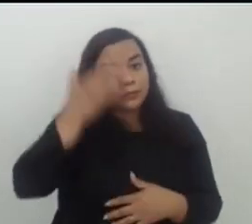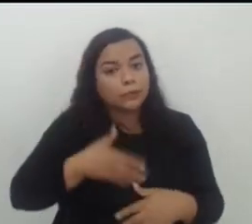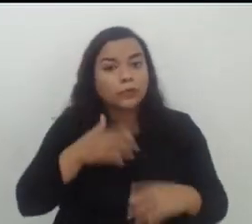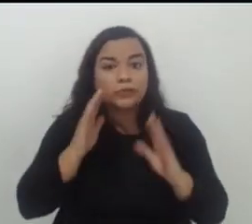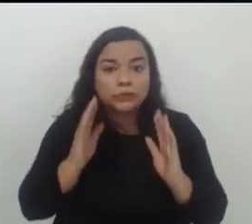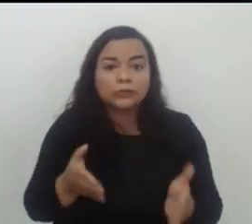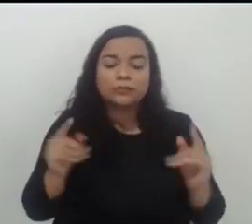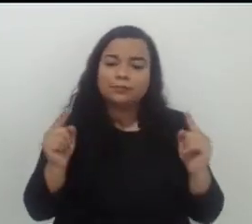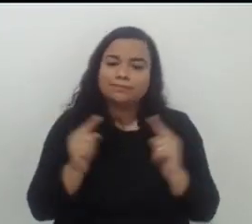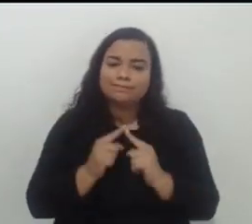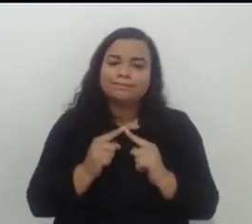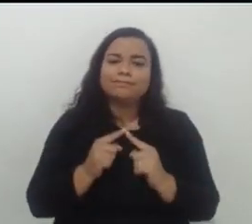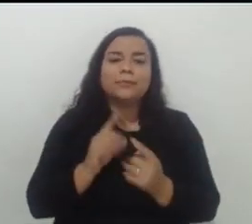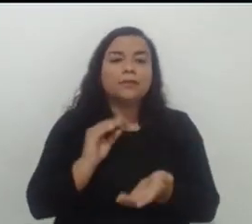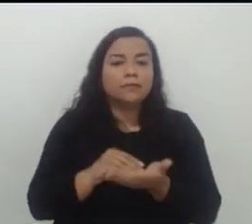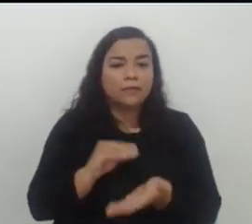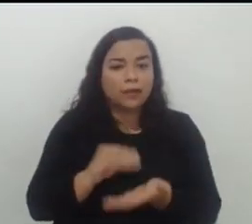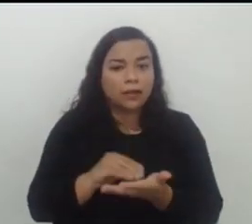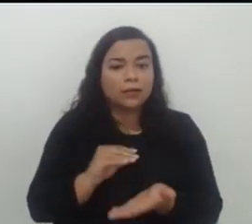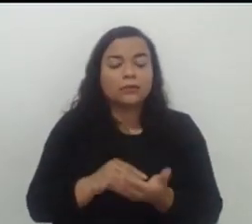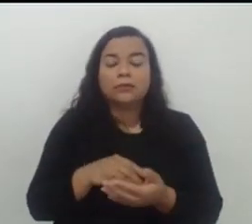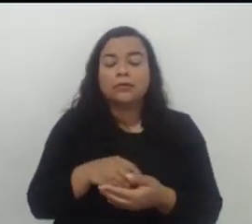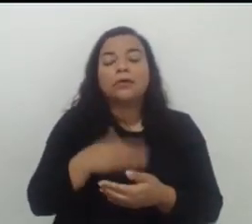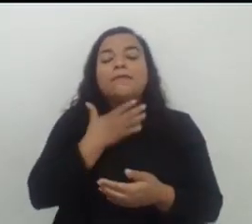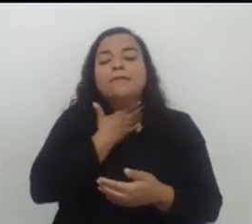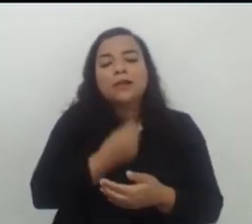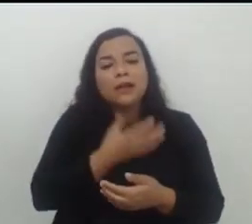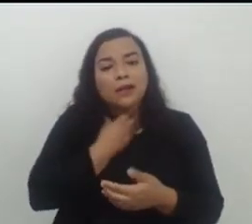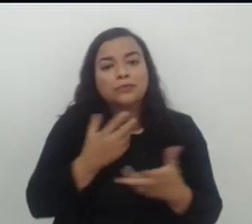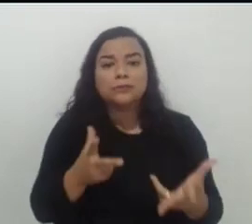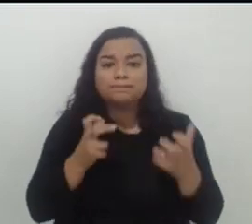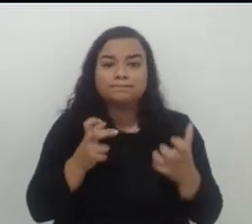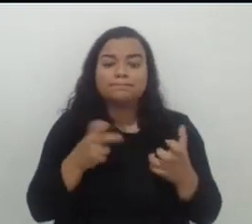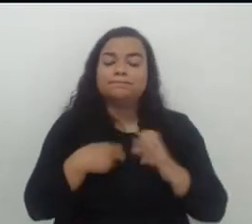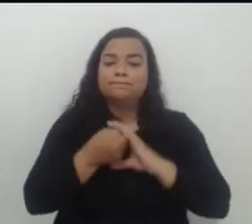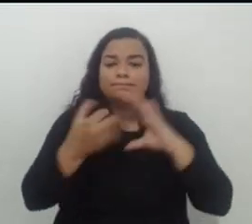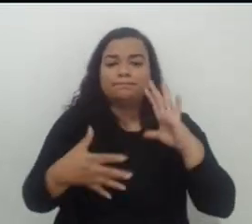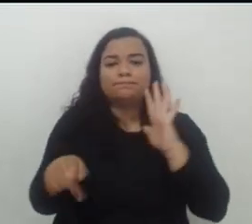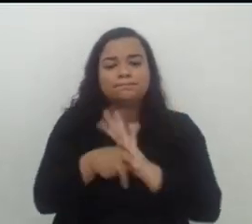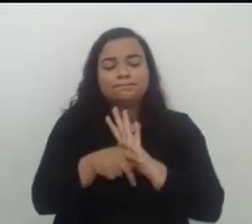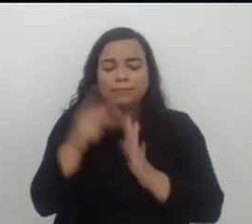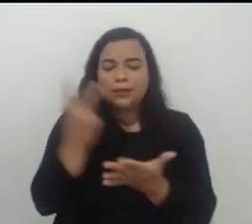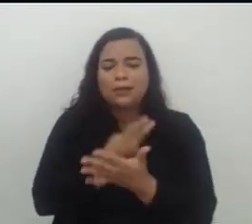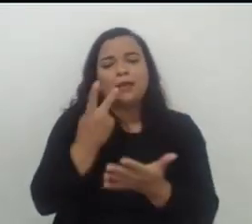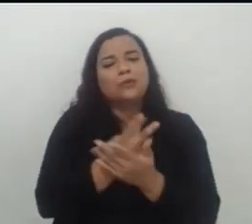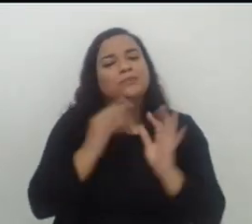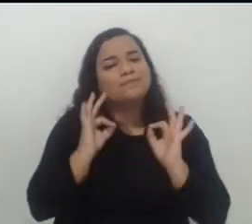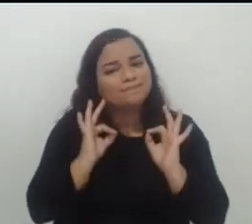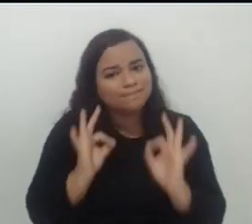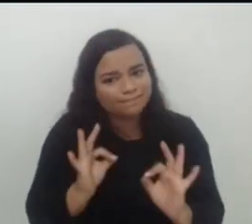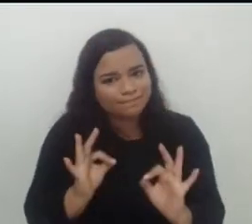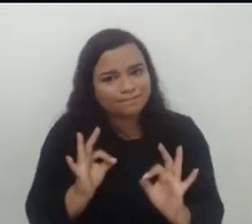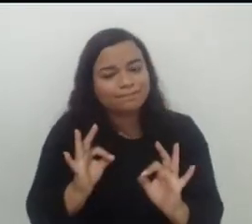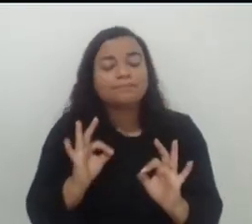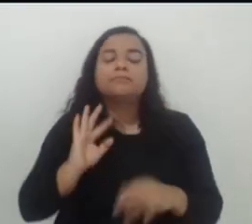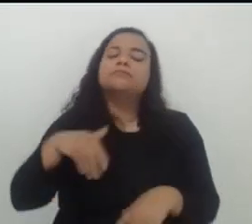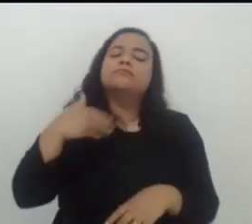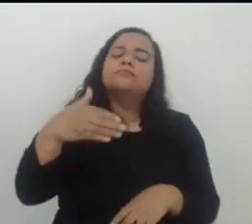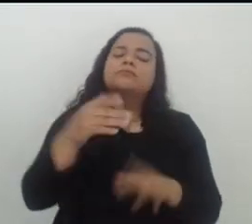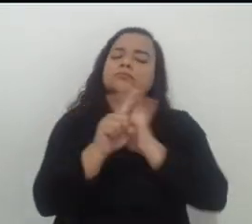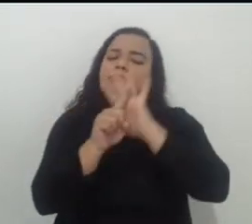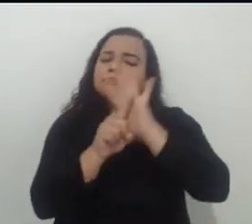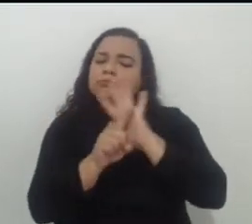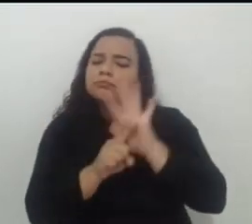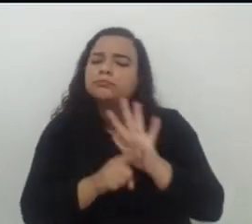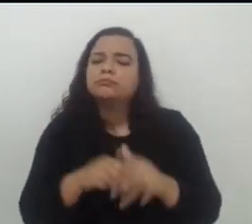pronto falsa percepção a caracterizar o erro de fato. Além disso, após examinar os